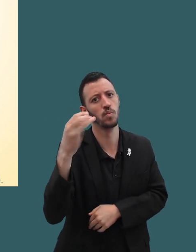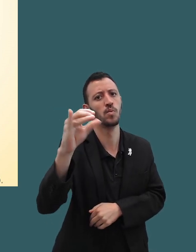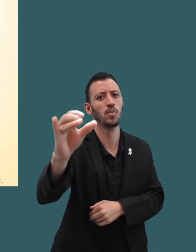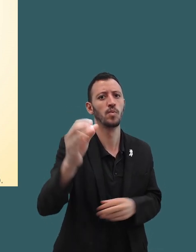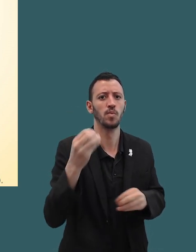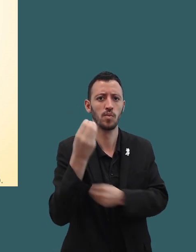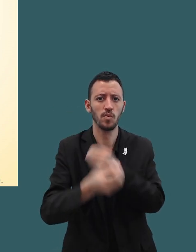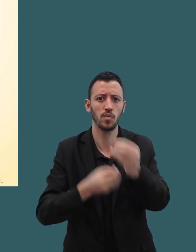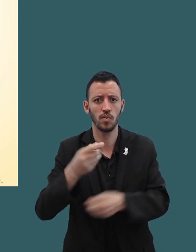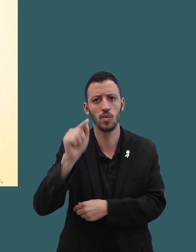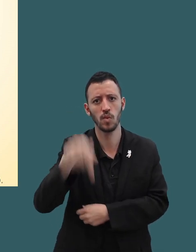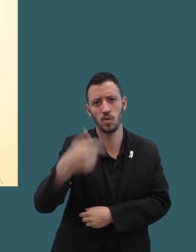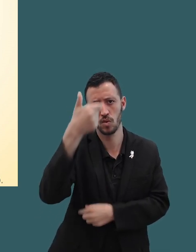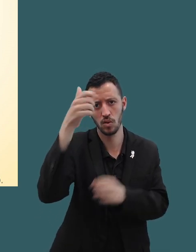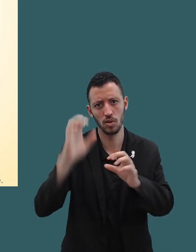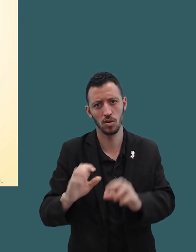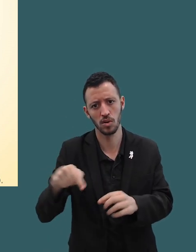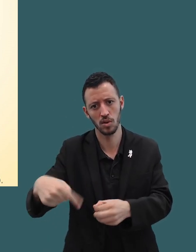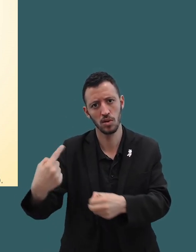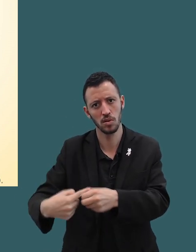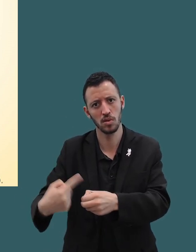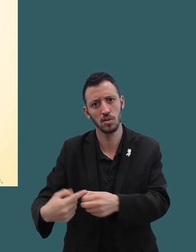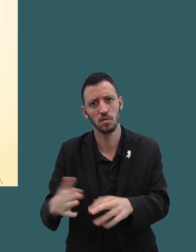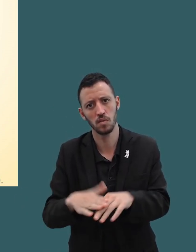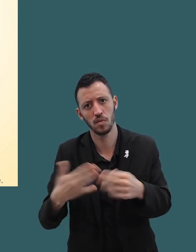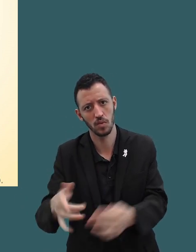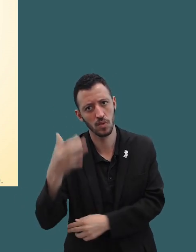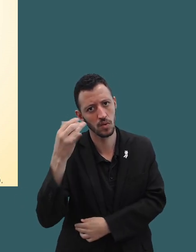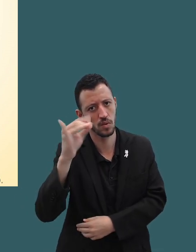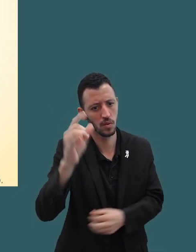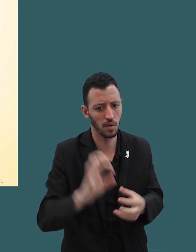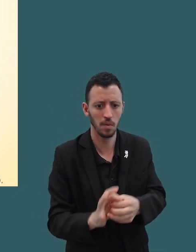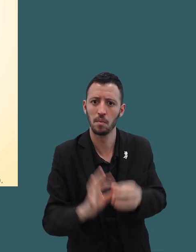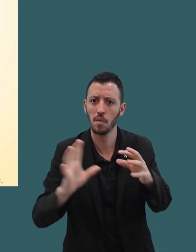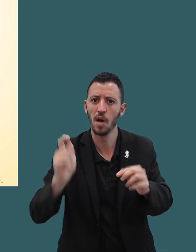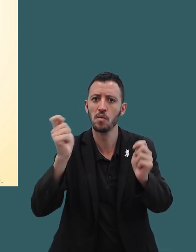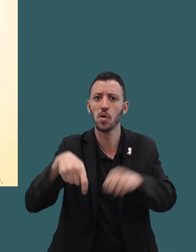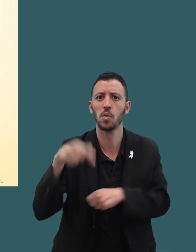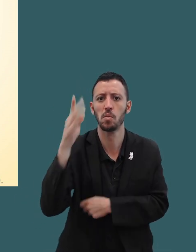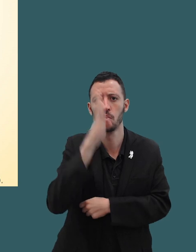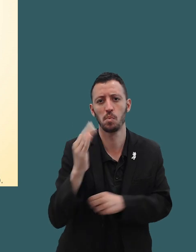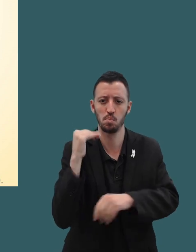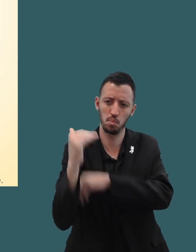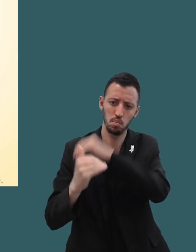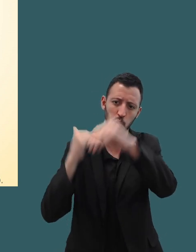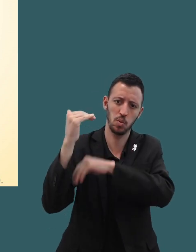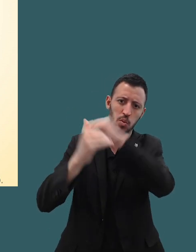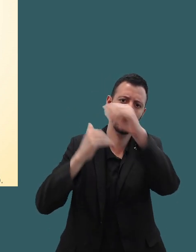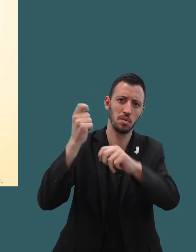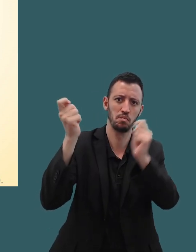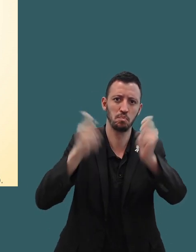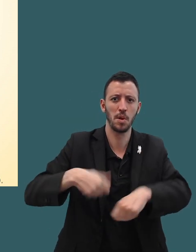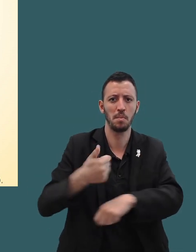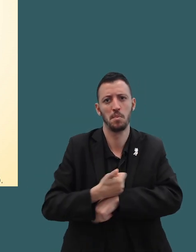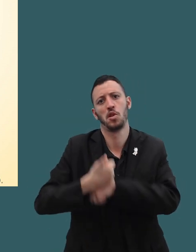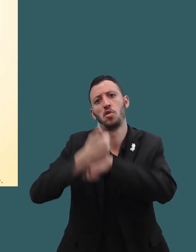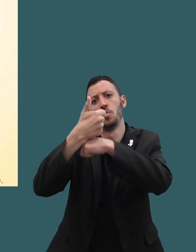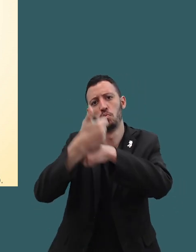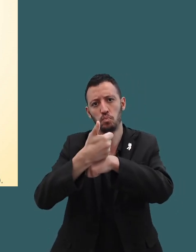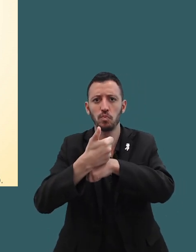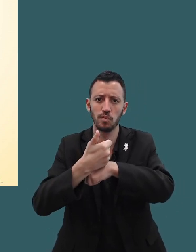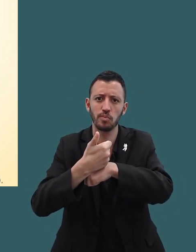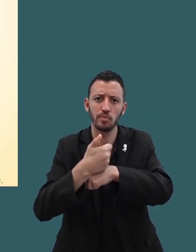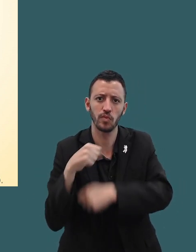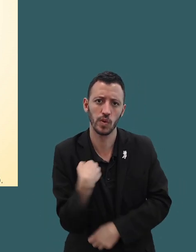ciência, uma cidadania científica que permita o Brasil avançar em uma ampla qualidade.